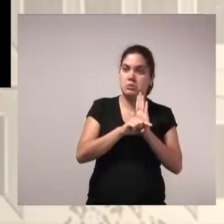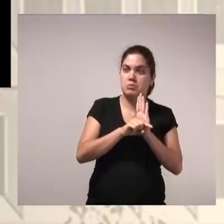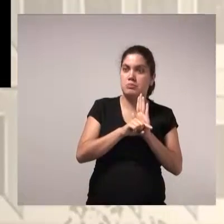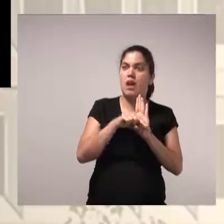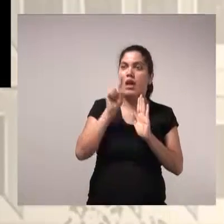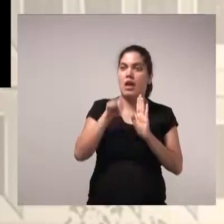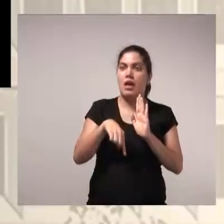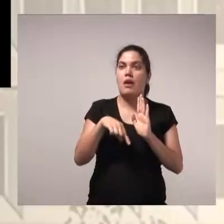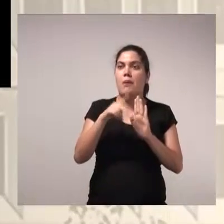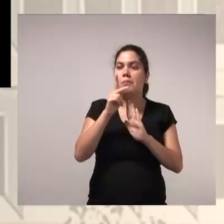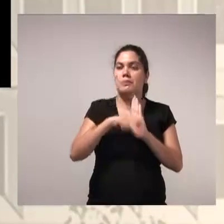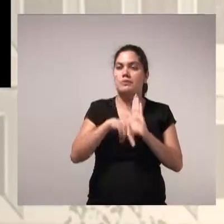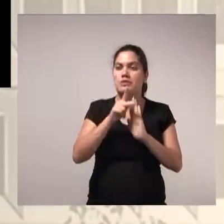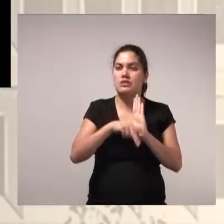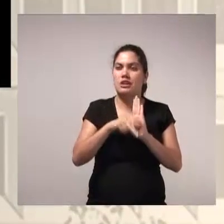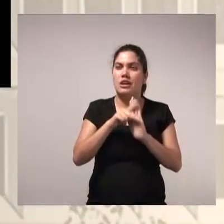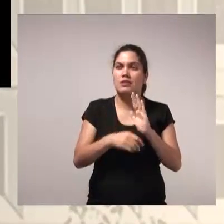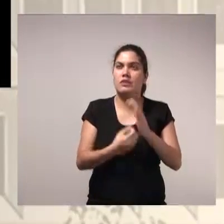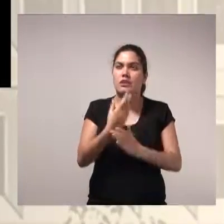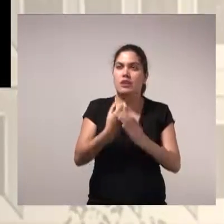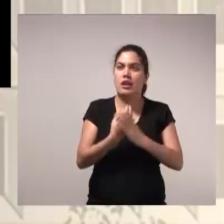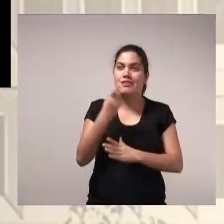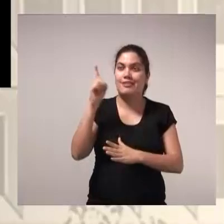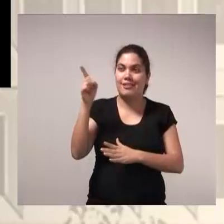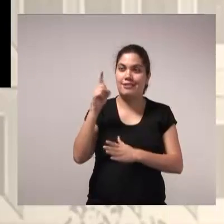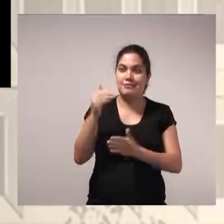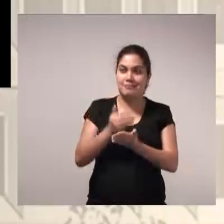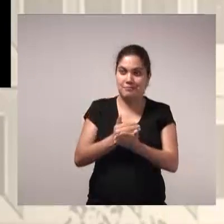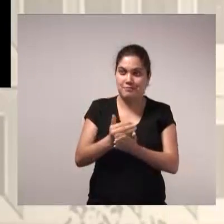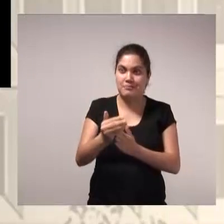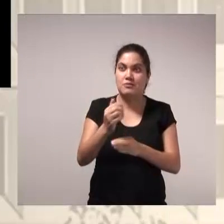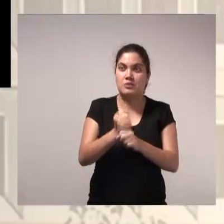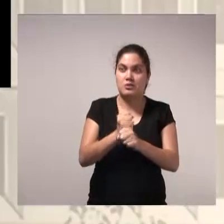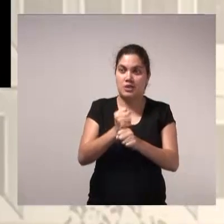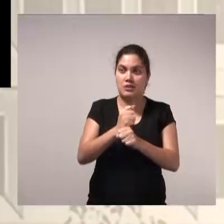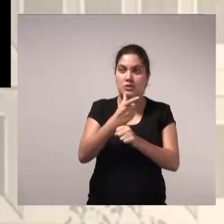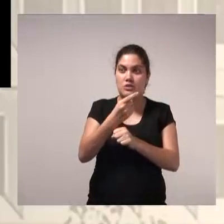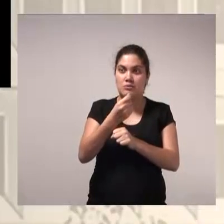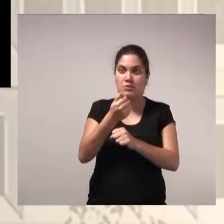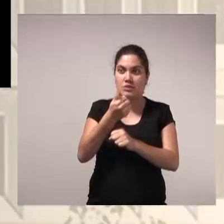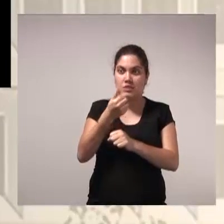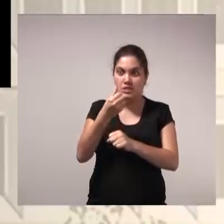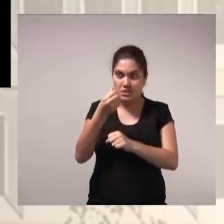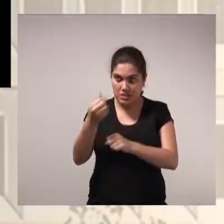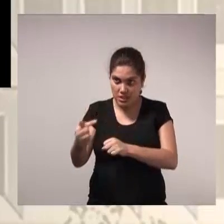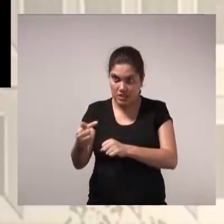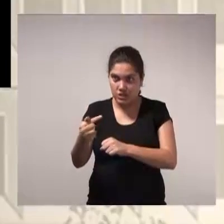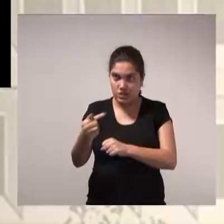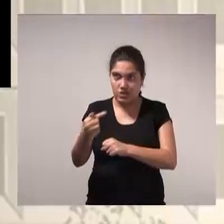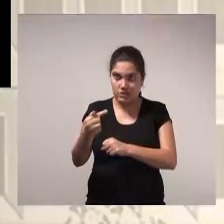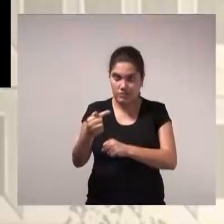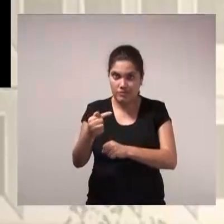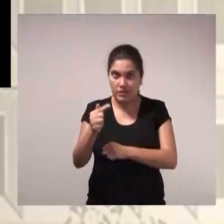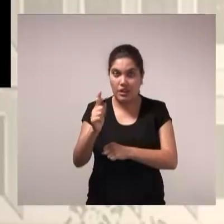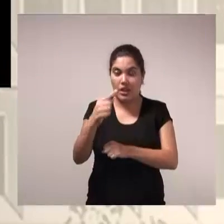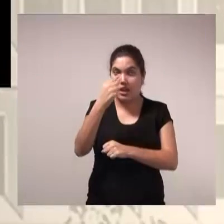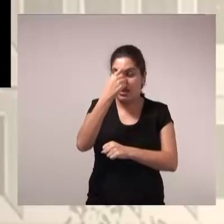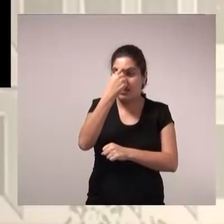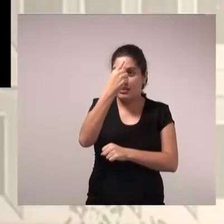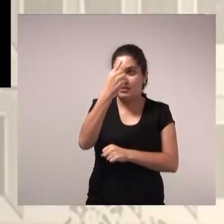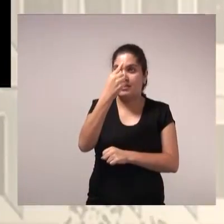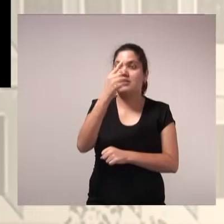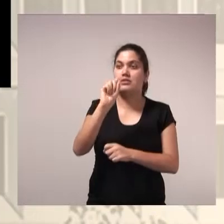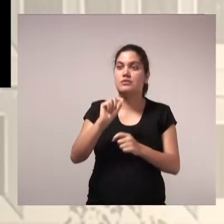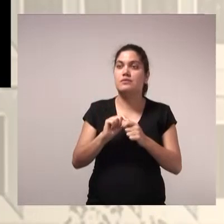que foi gerado lá naquele início, lá em 2007, que é a ideia de fazer